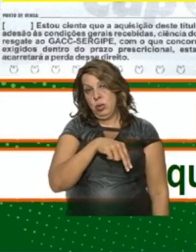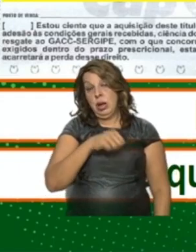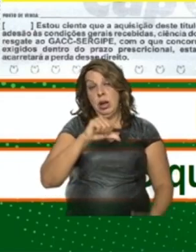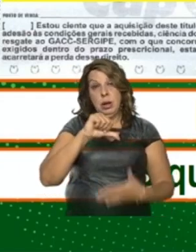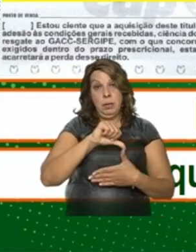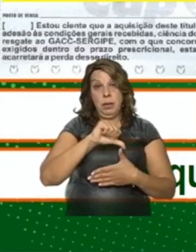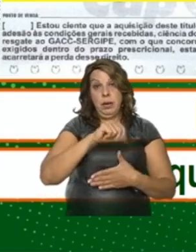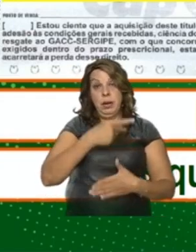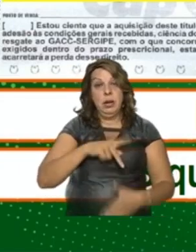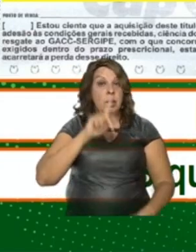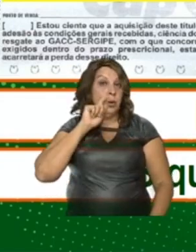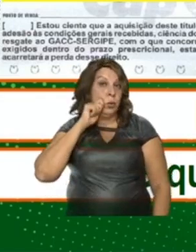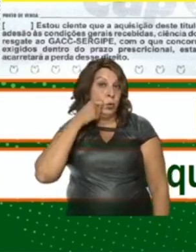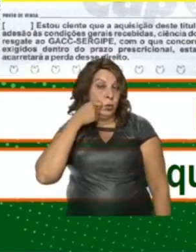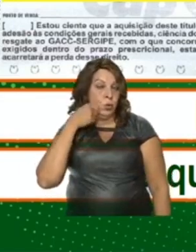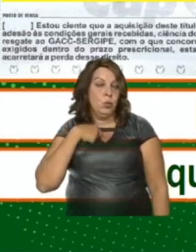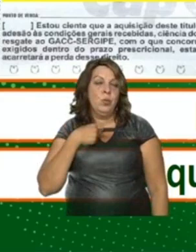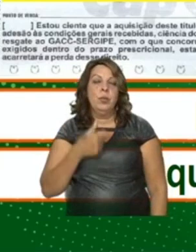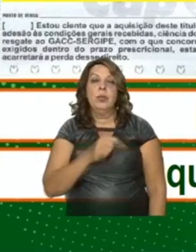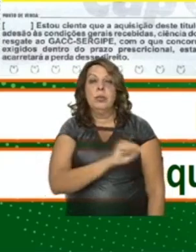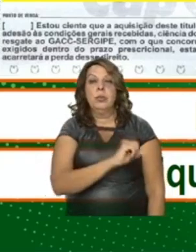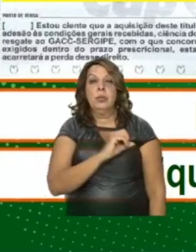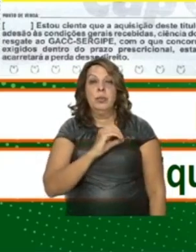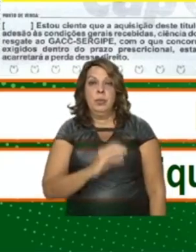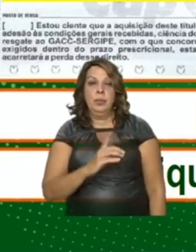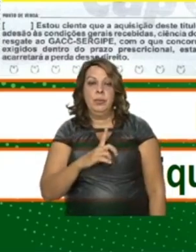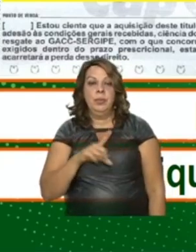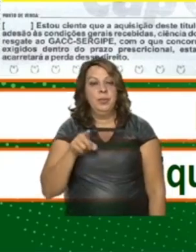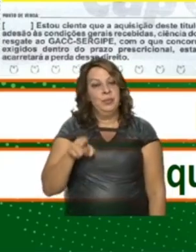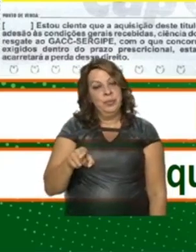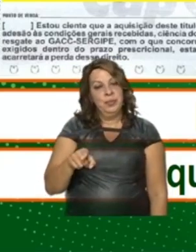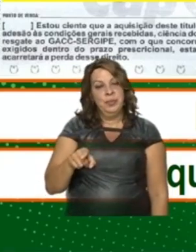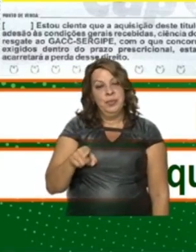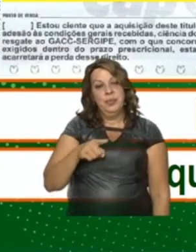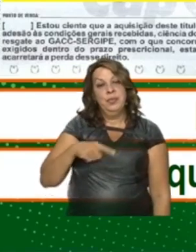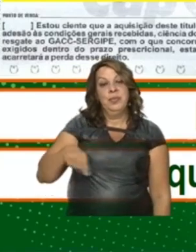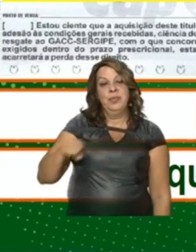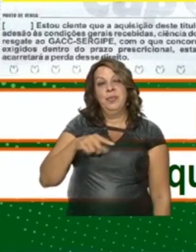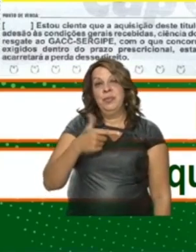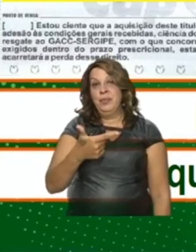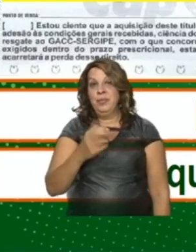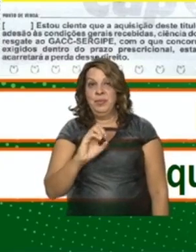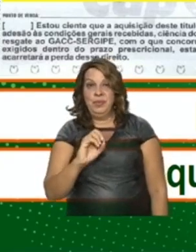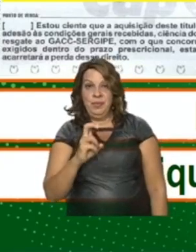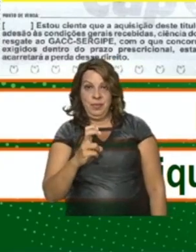em Aracaju adquiriram na Regional Siqueira Campos. E olha aqui o Gira Sergipe,